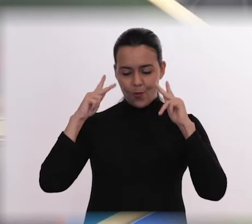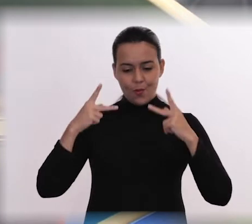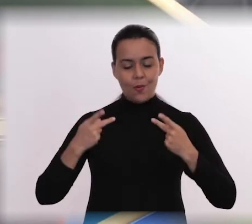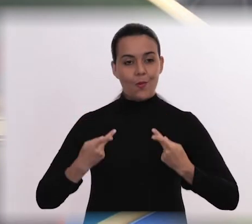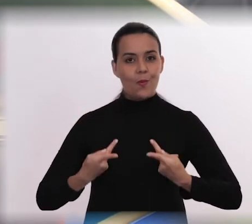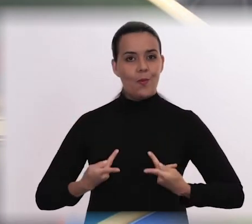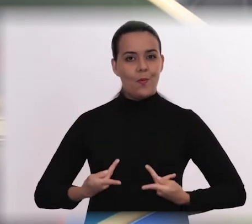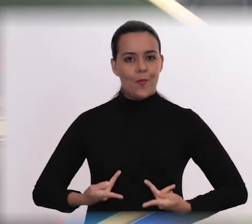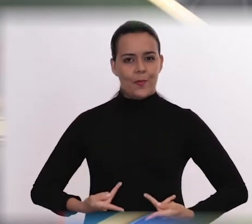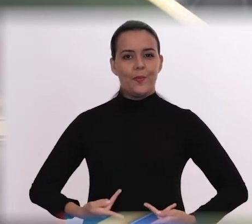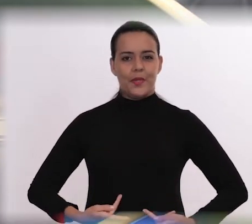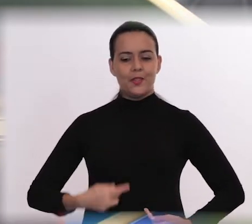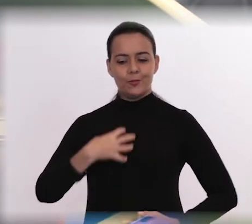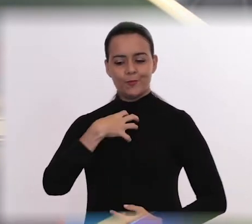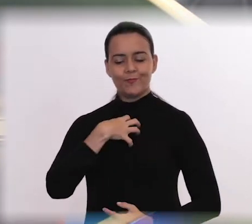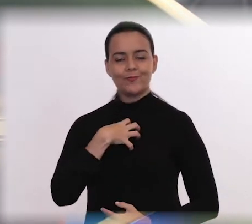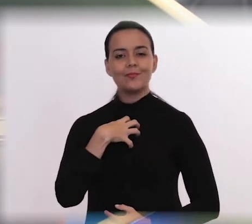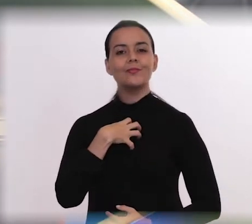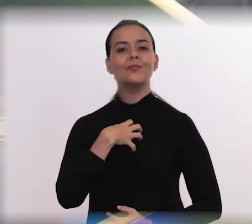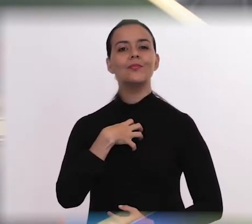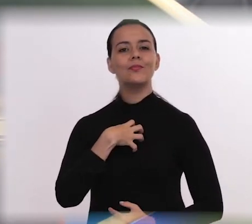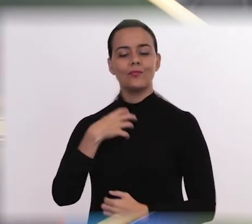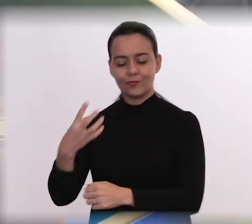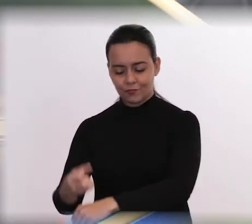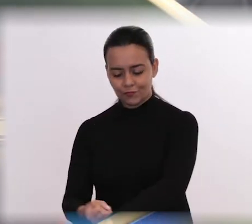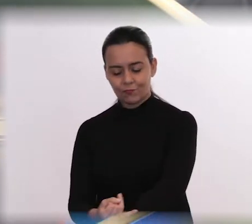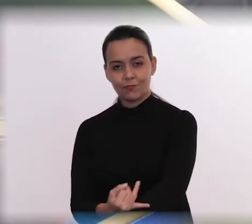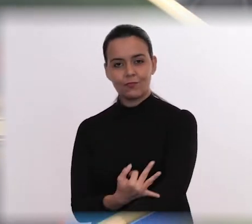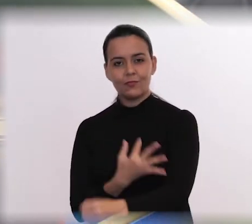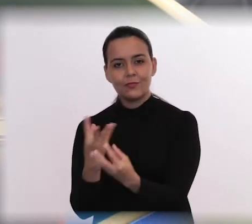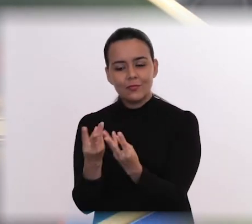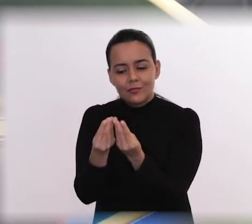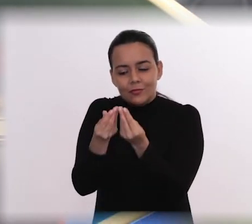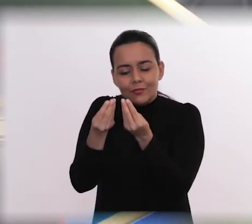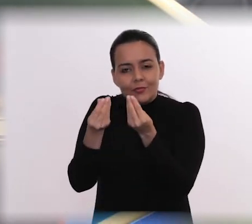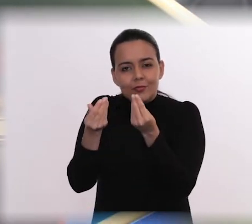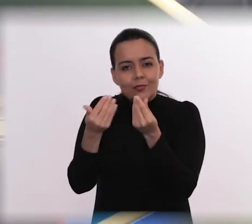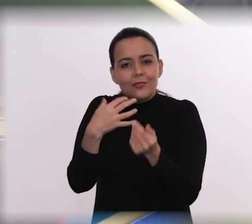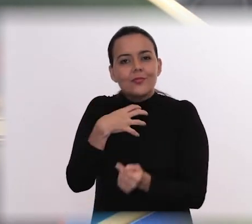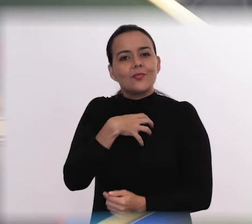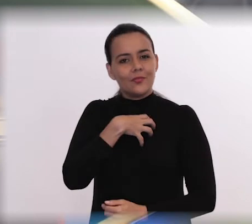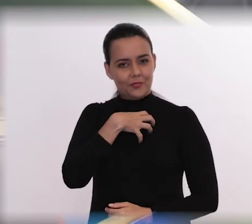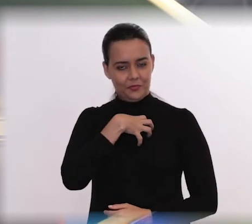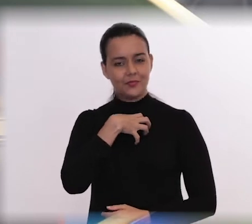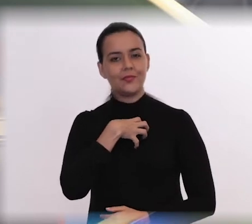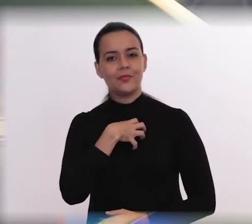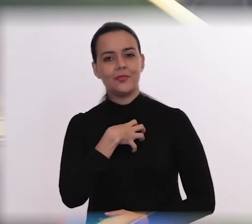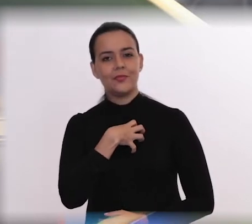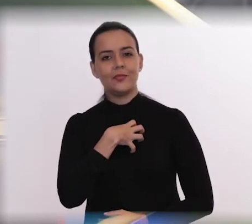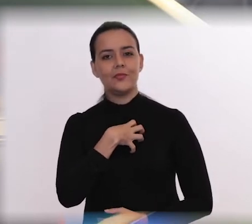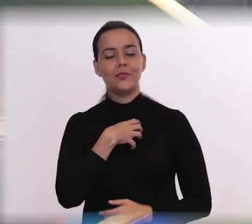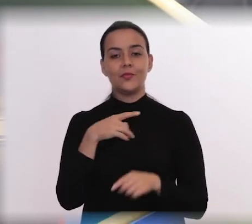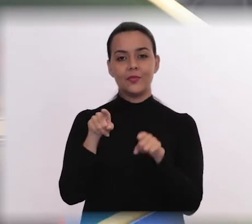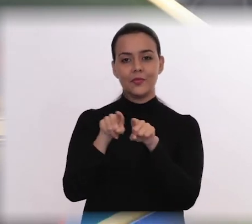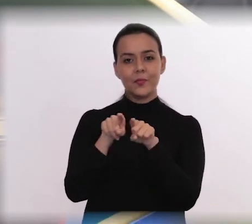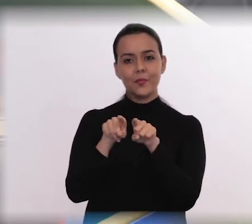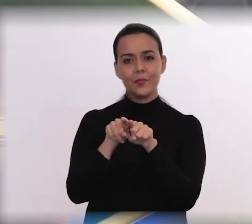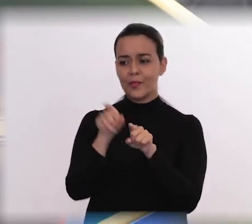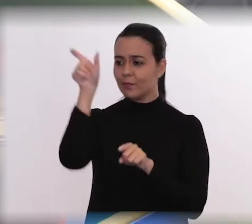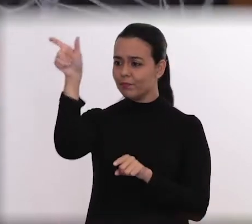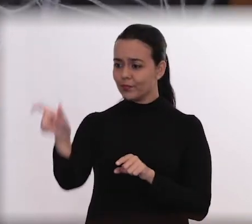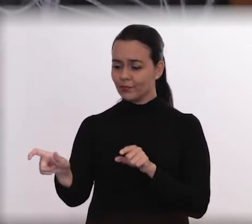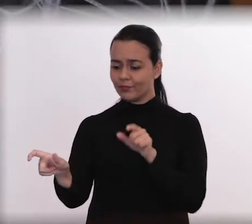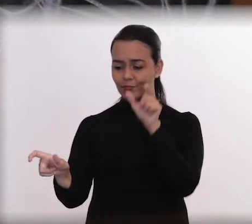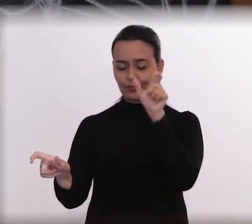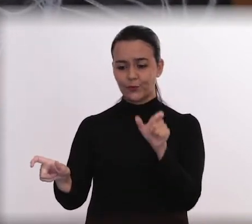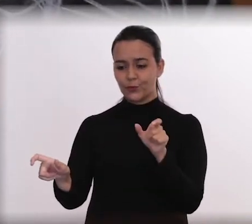e muito menos voltado para especulações outras, né, que não fossem aquelas da relação entre os seres